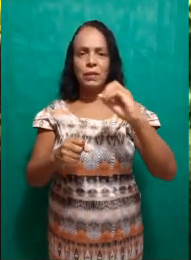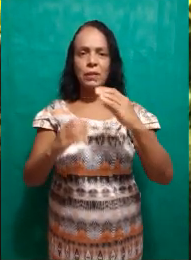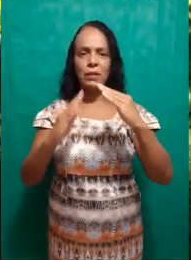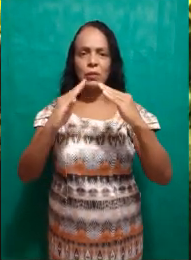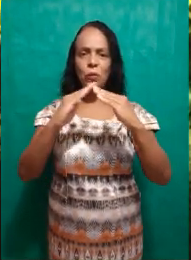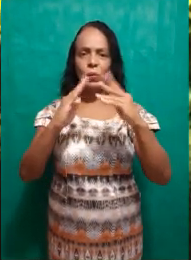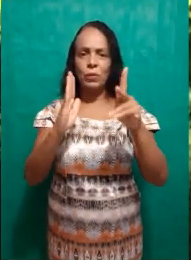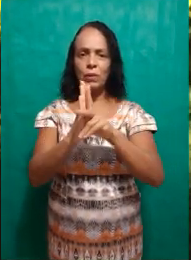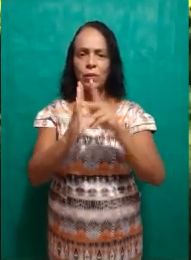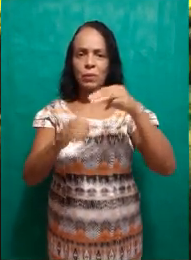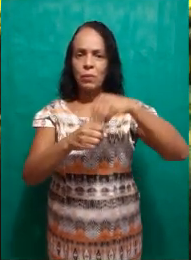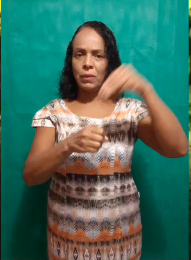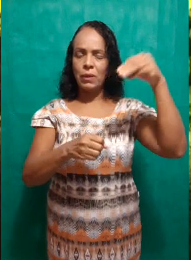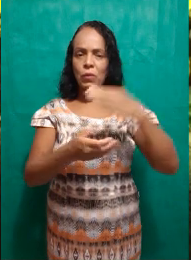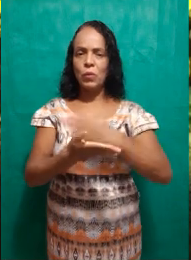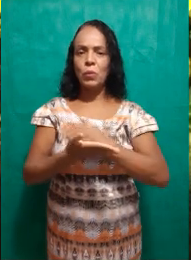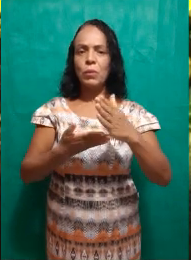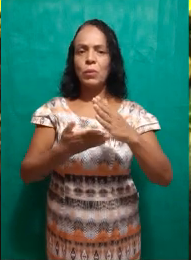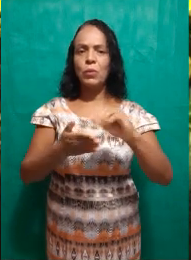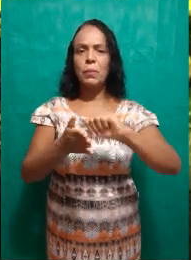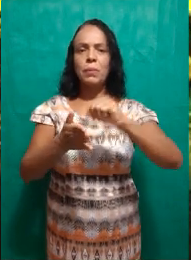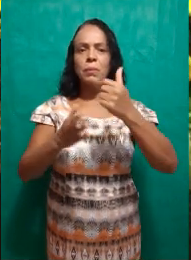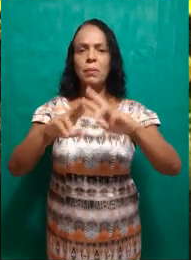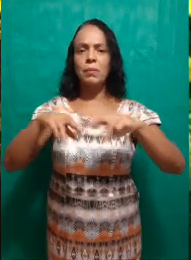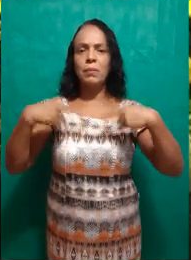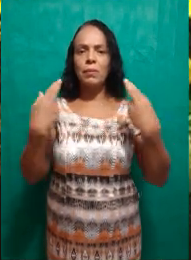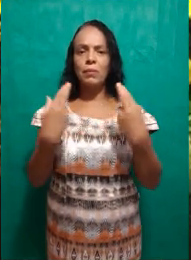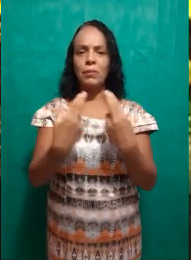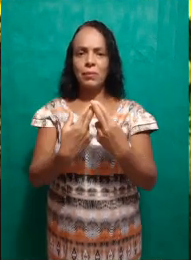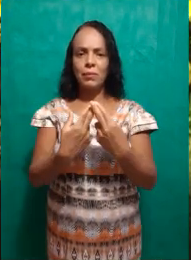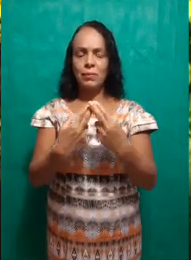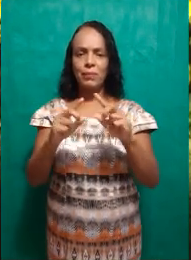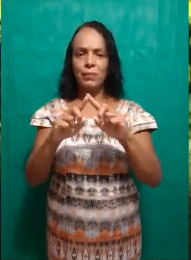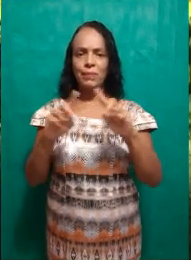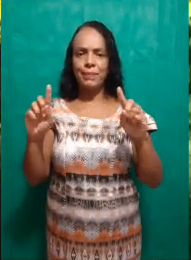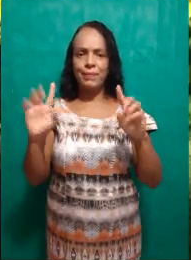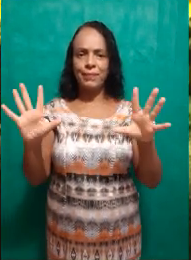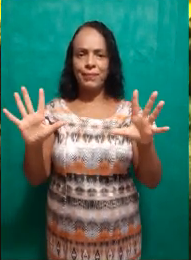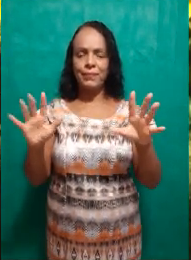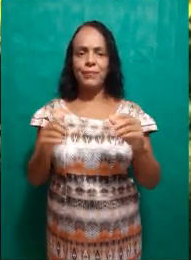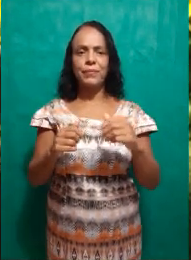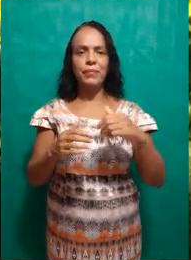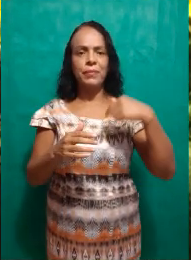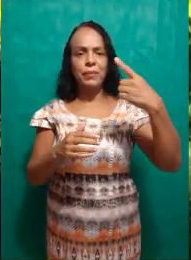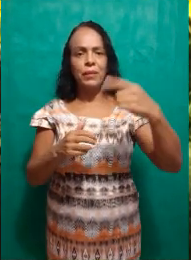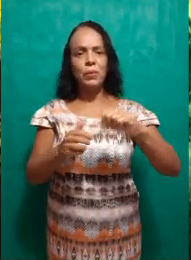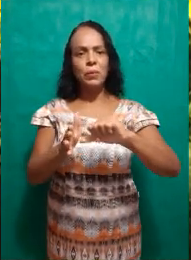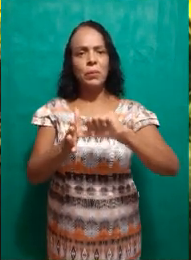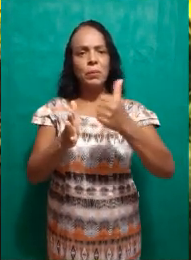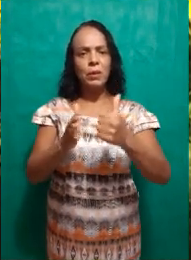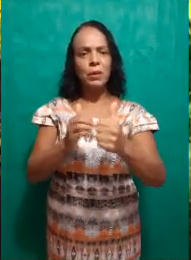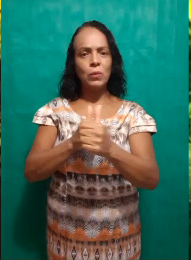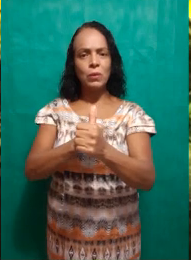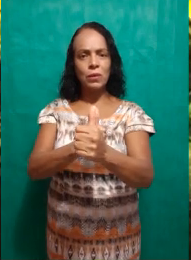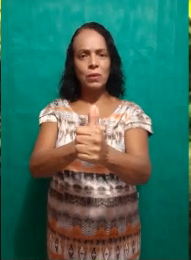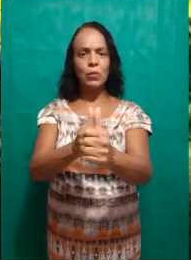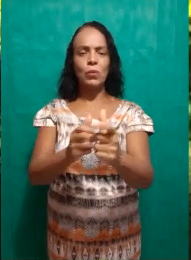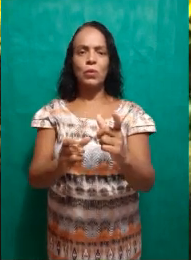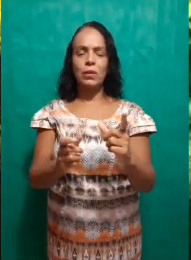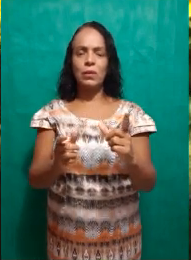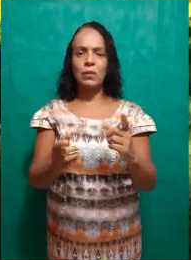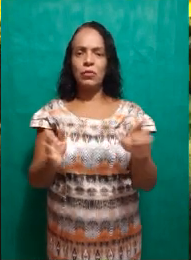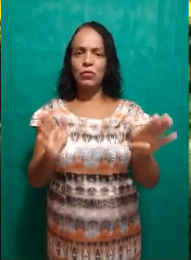e ele foi recebendo então os seus primeiros seguidores. Desta forma, com